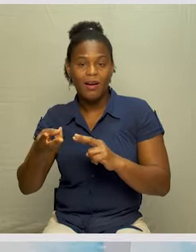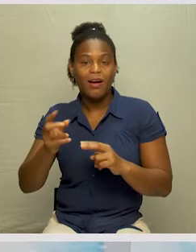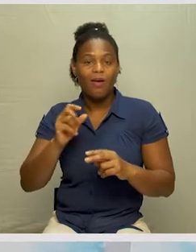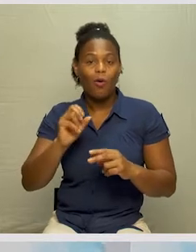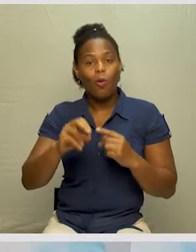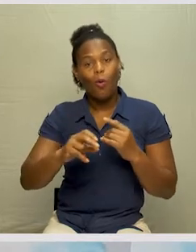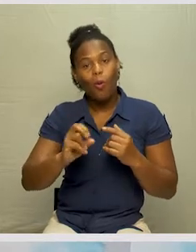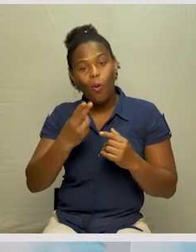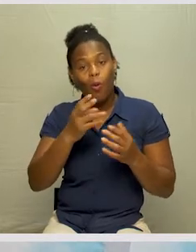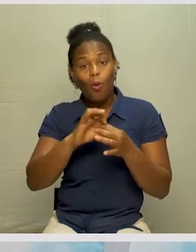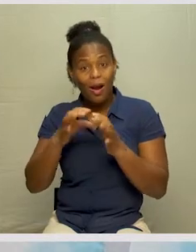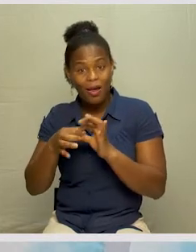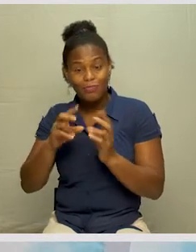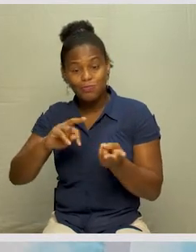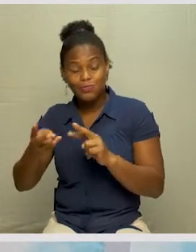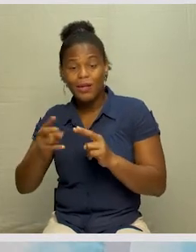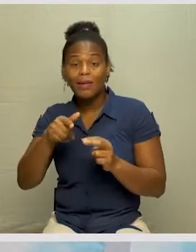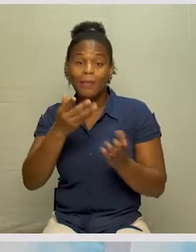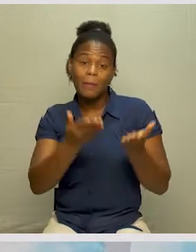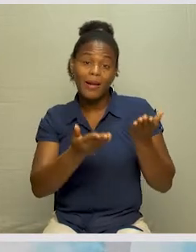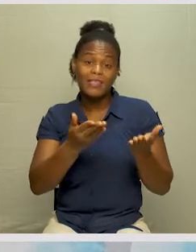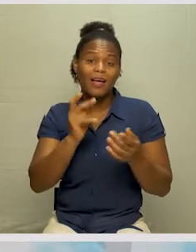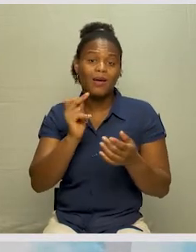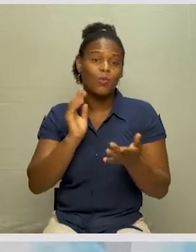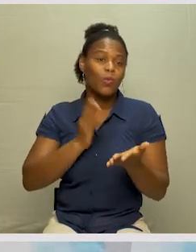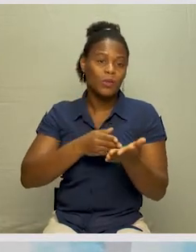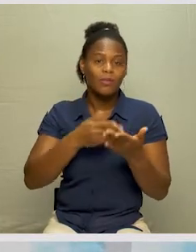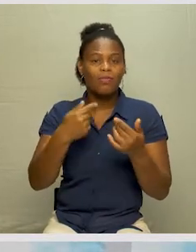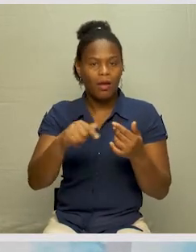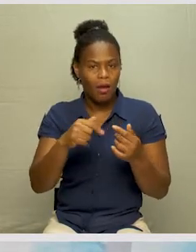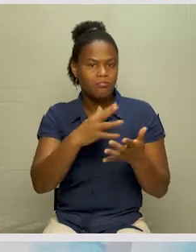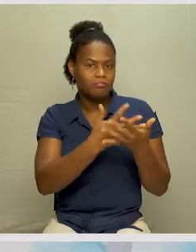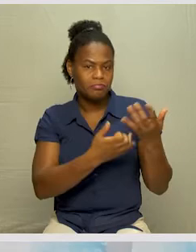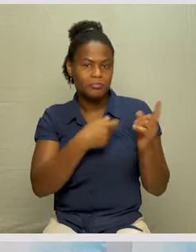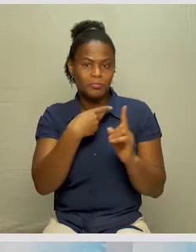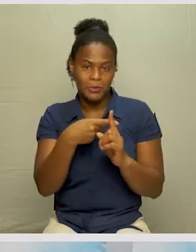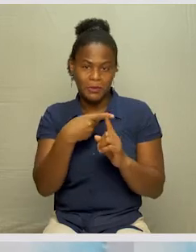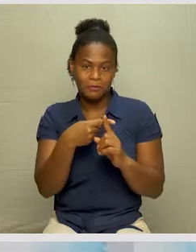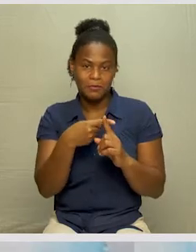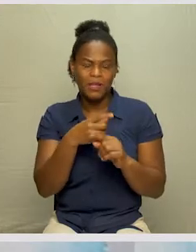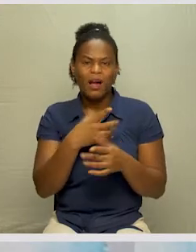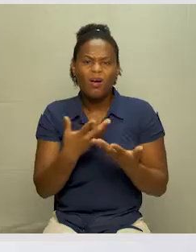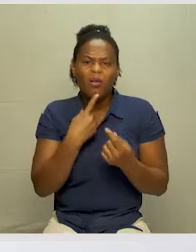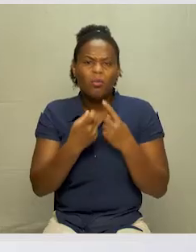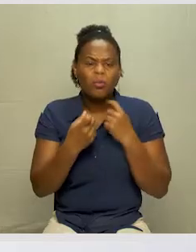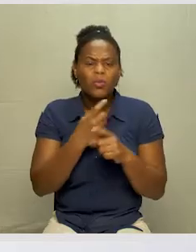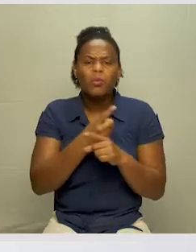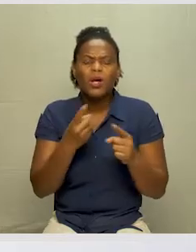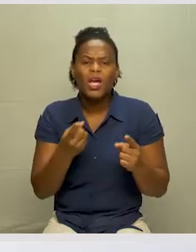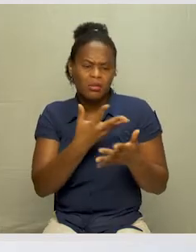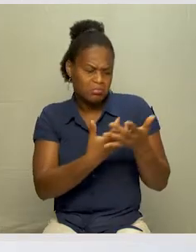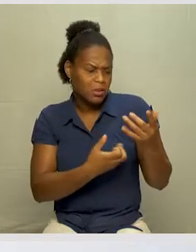correntes. Essa balança também, nos últimos anos, tem apresentado saldo positivo. Por que